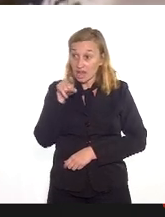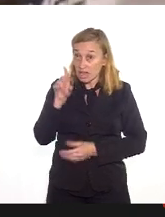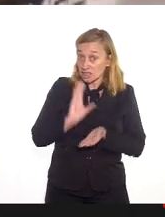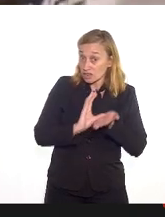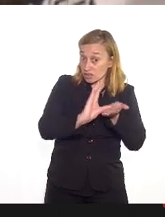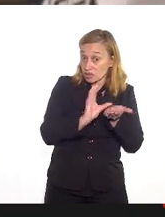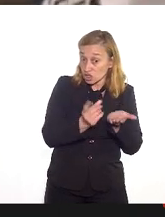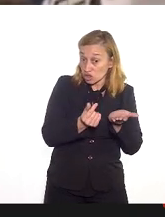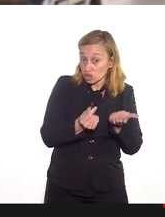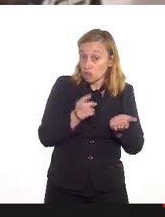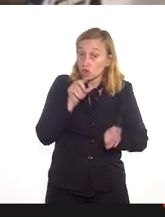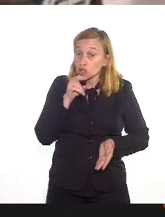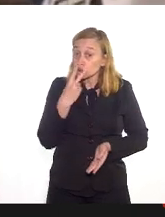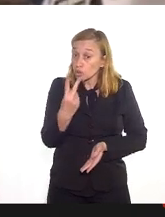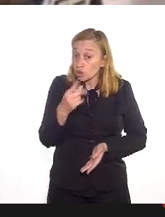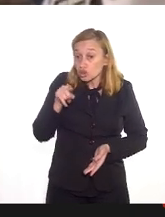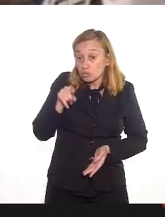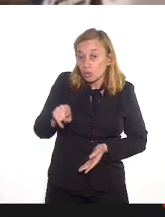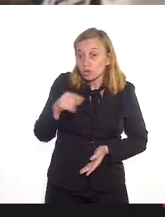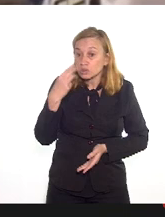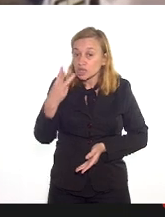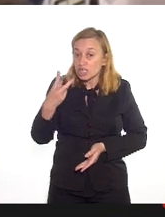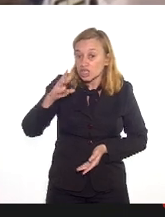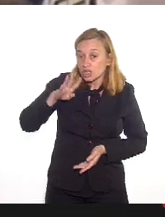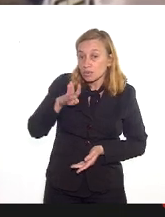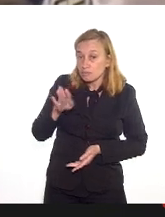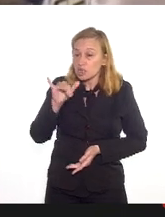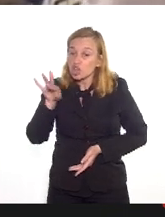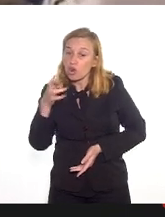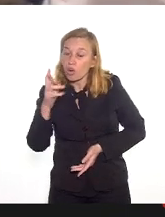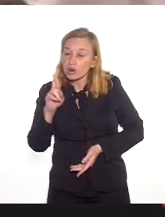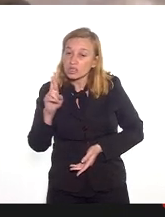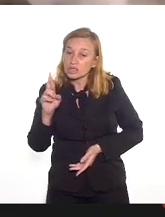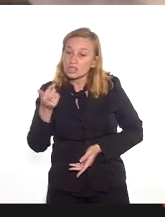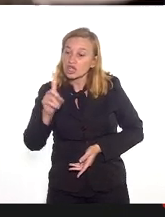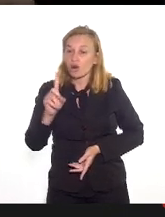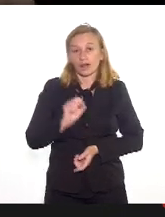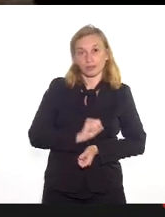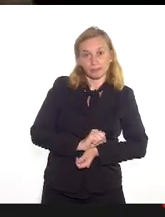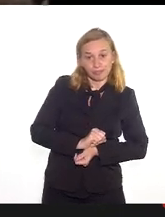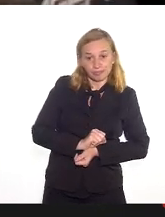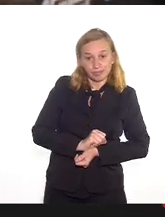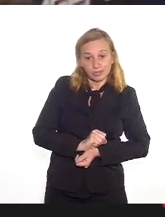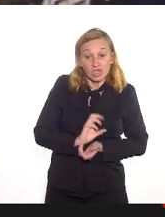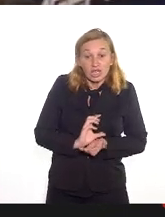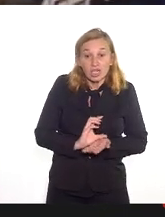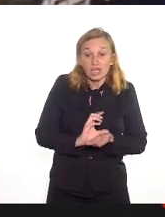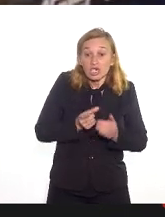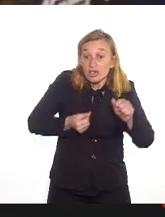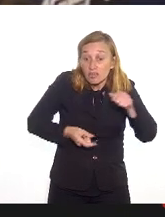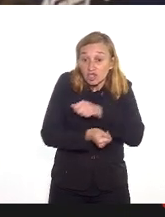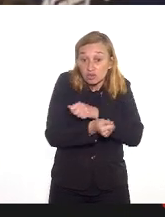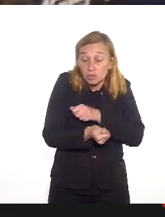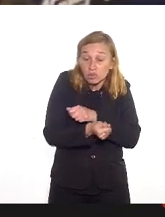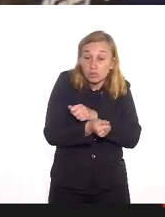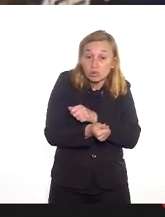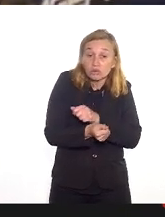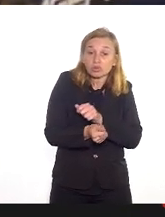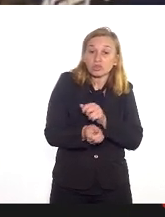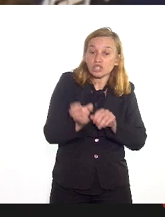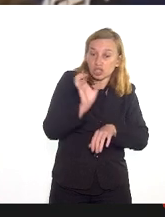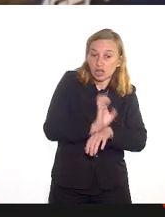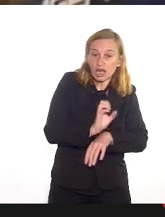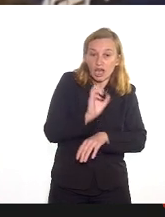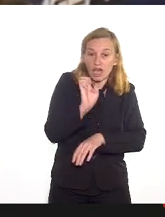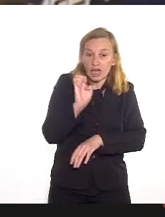de 2,3 bilhões de dólares. É um investimento de Estado. A EGPROM